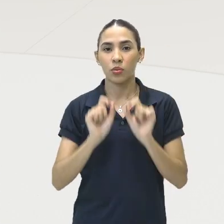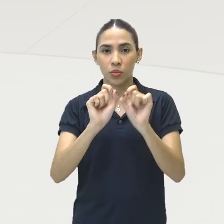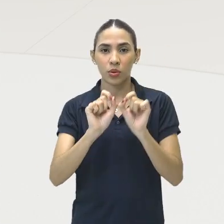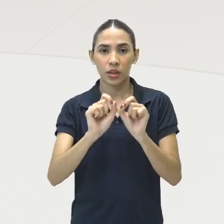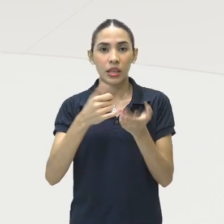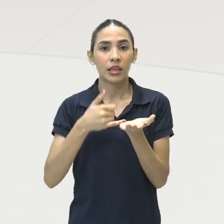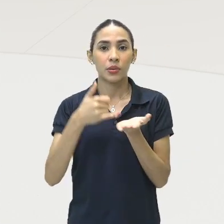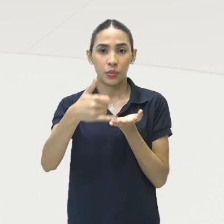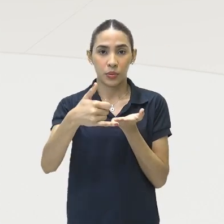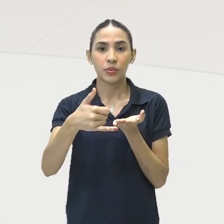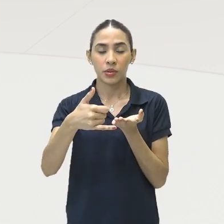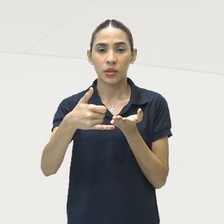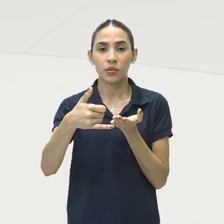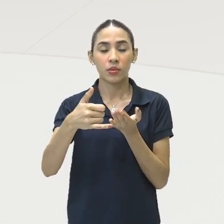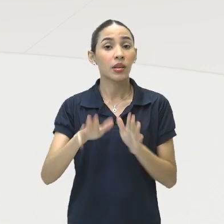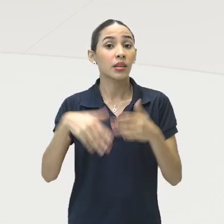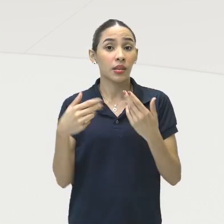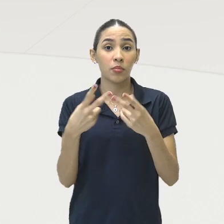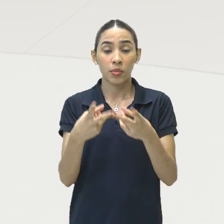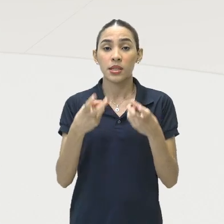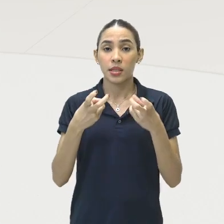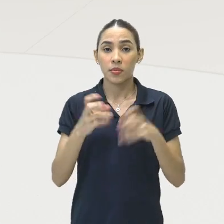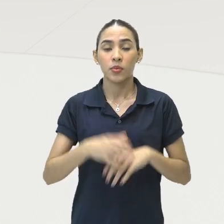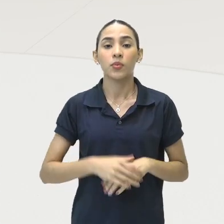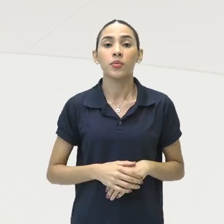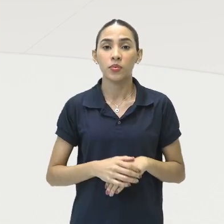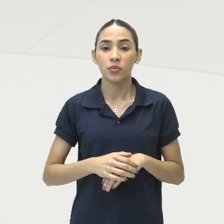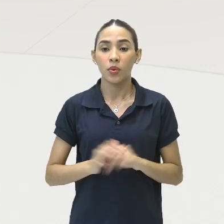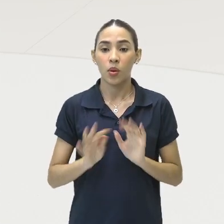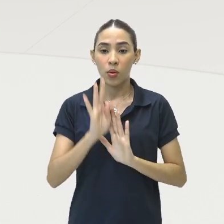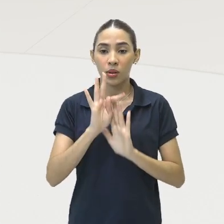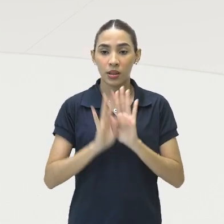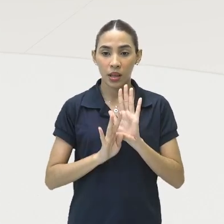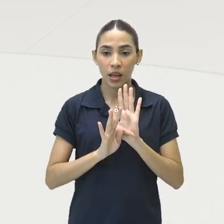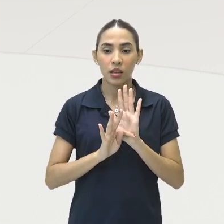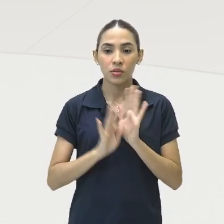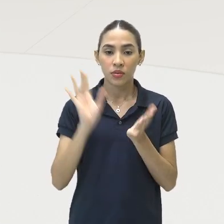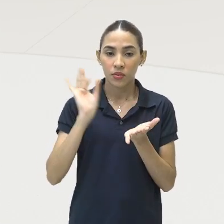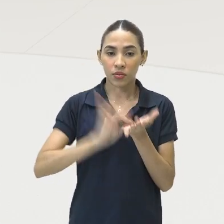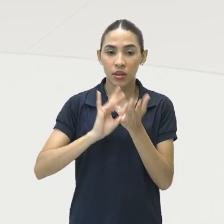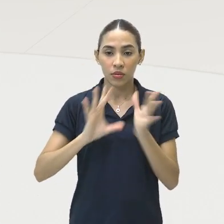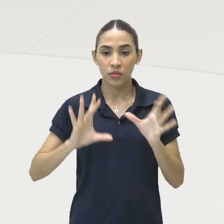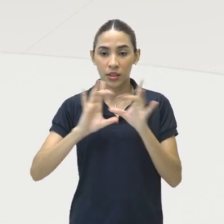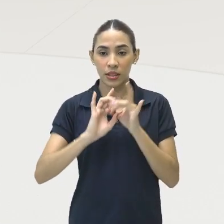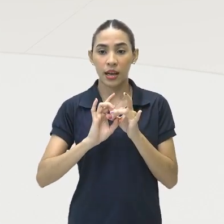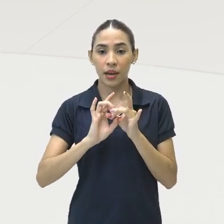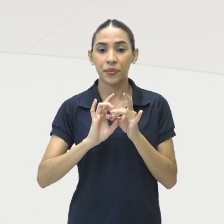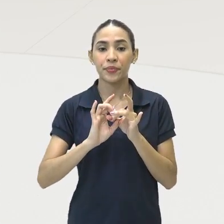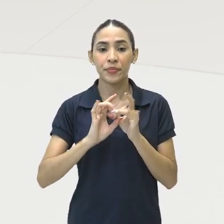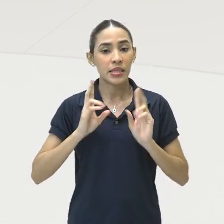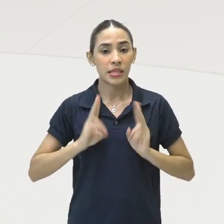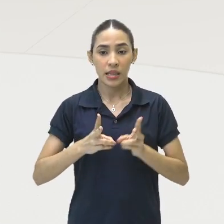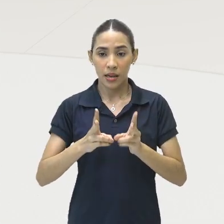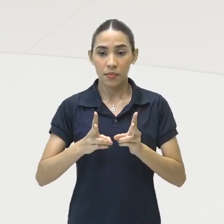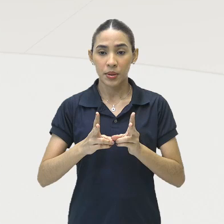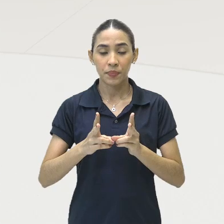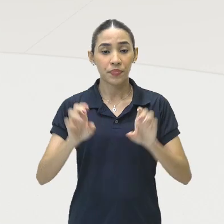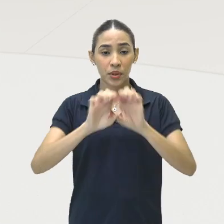a introdução. Então, vejam que o texto ele está ligado todo o tempo, né? E